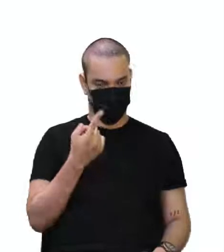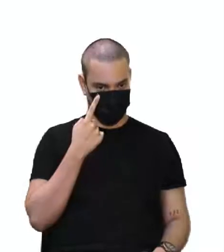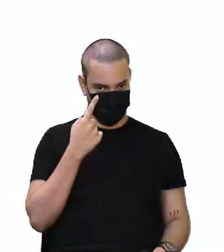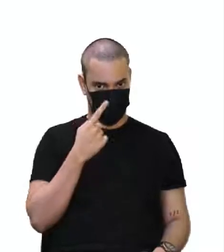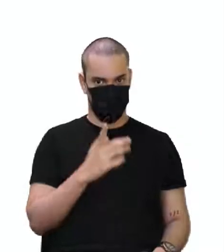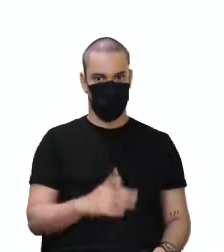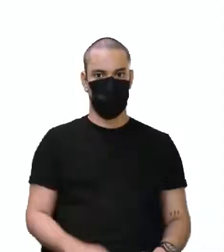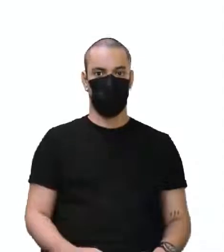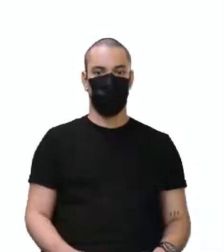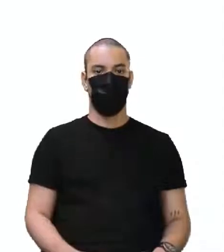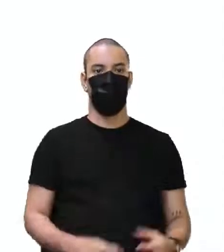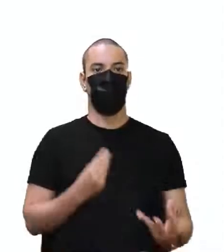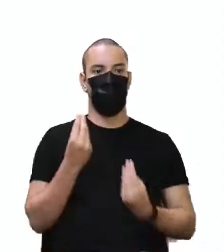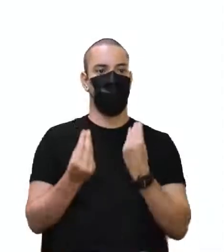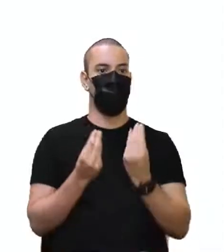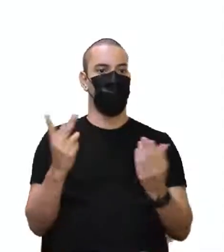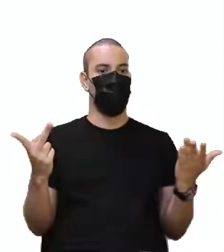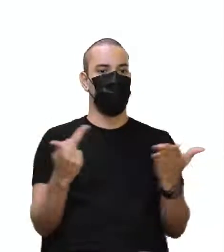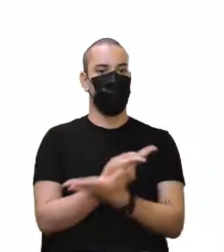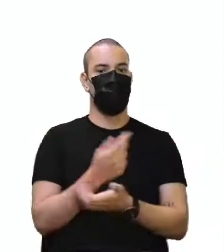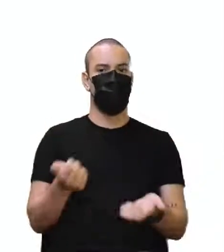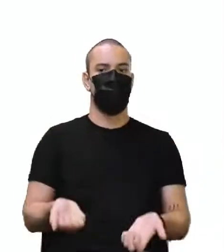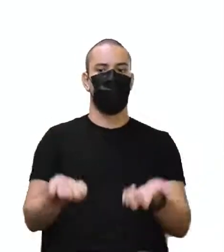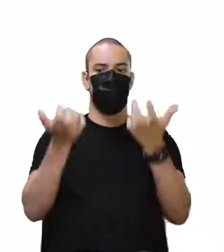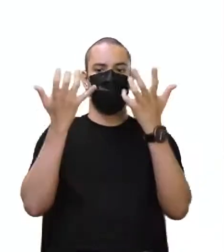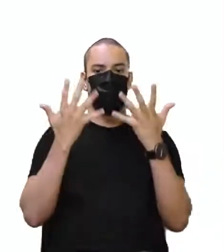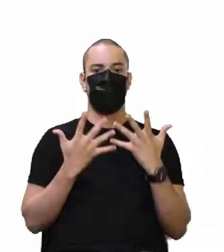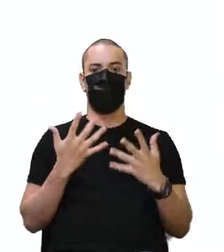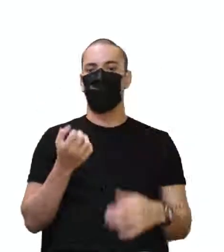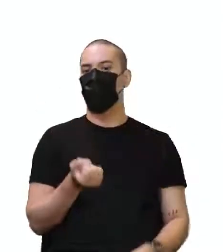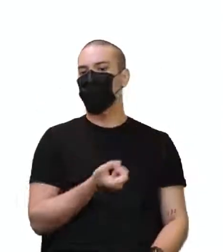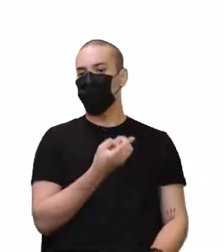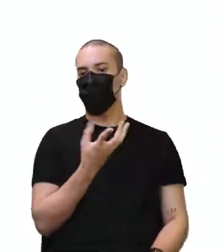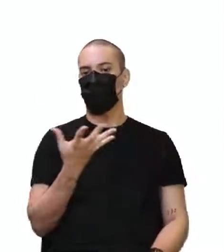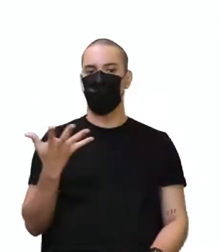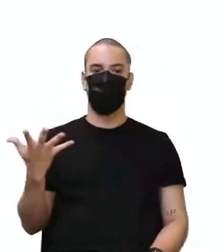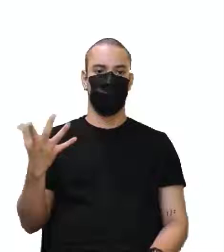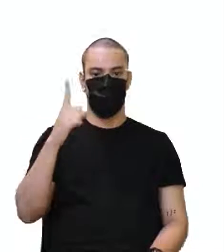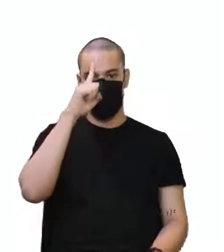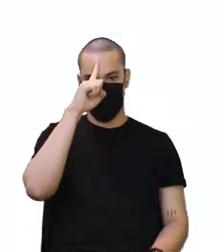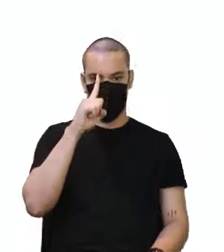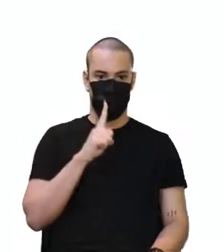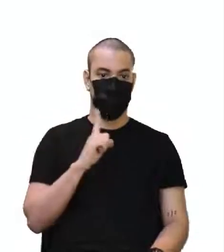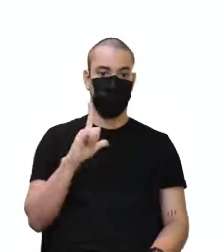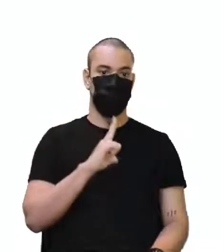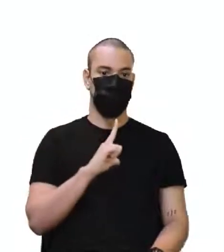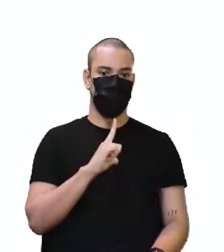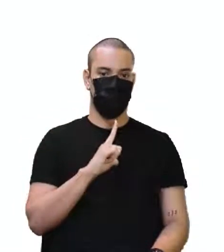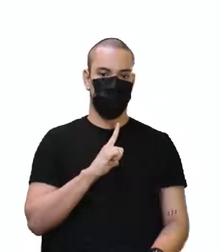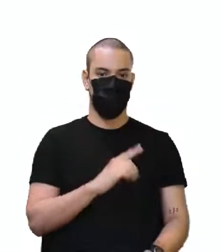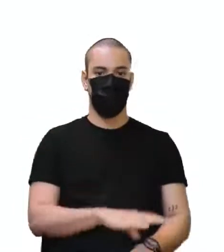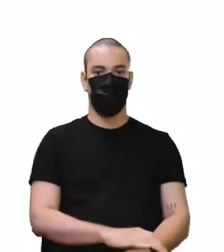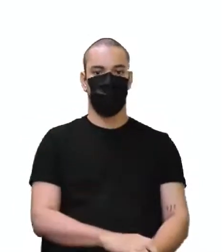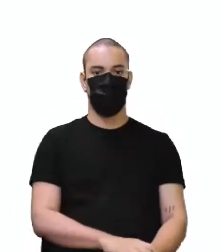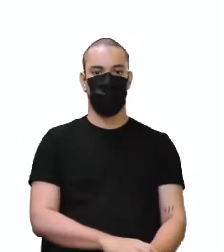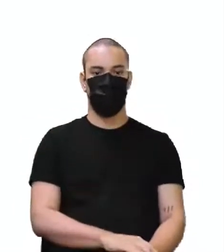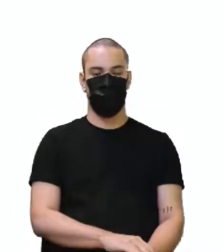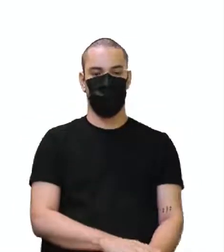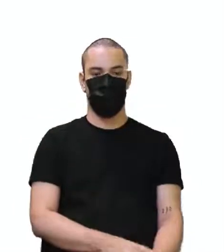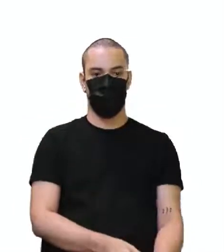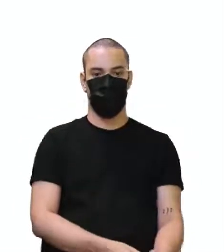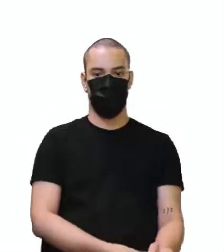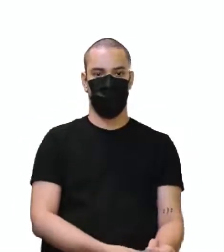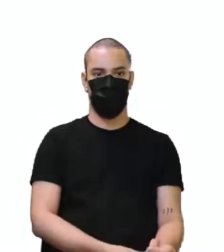dar uma olhada? Conta aí pra gente, prof, quantos amarelos nós temos? Amarelos